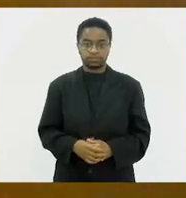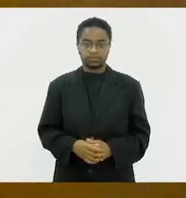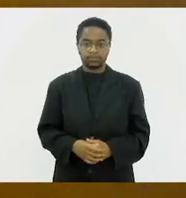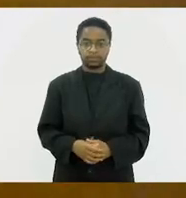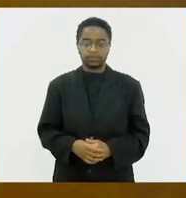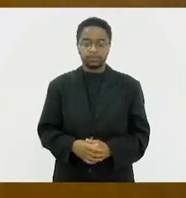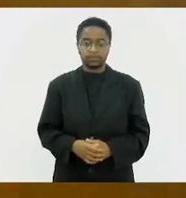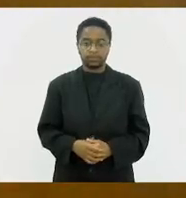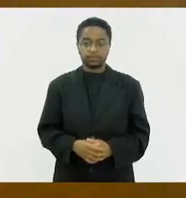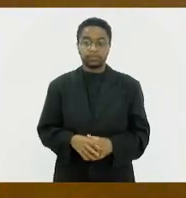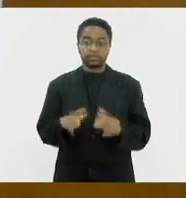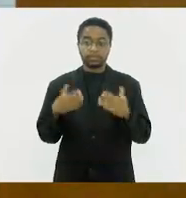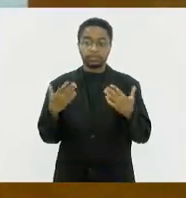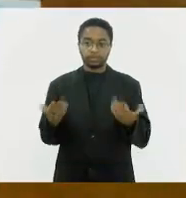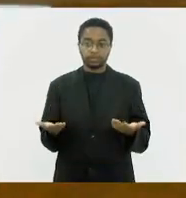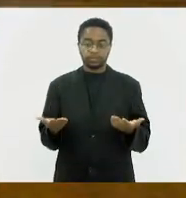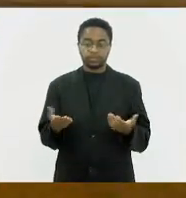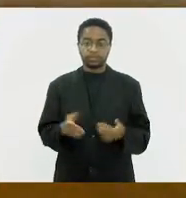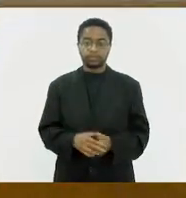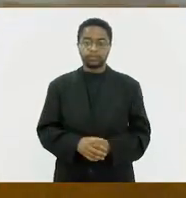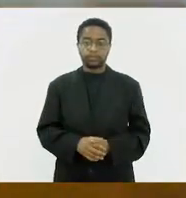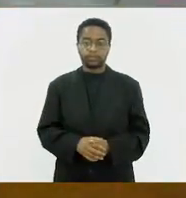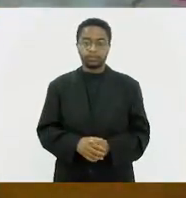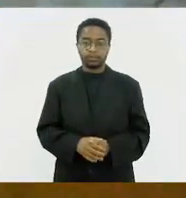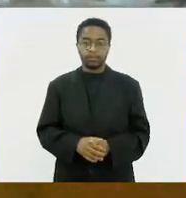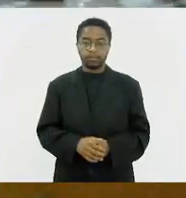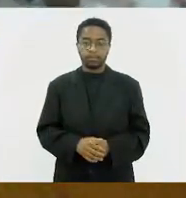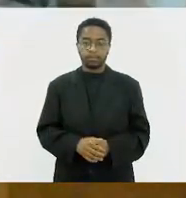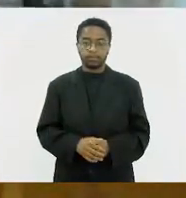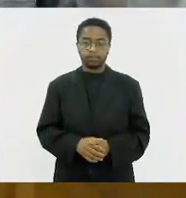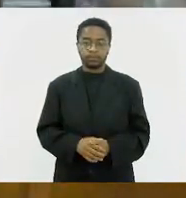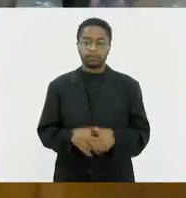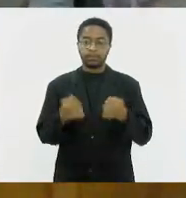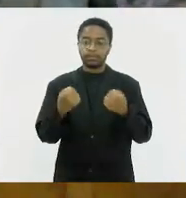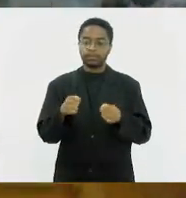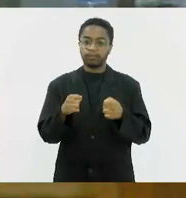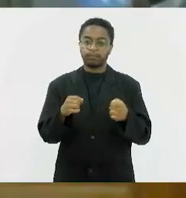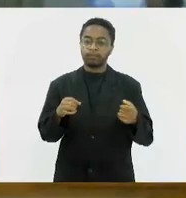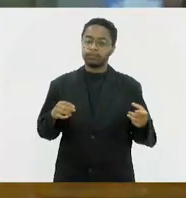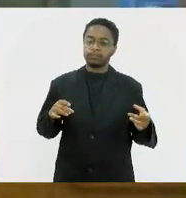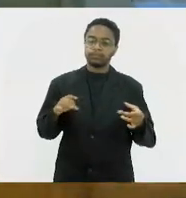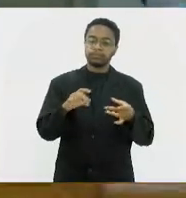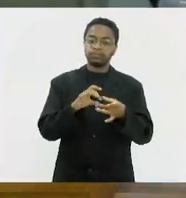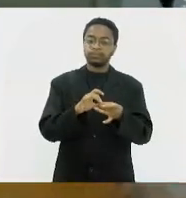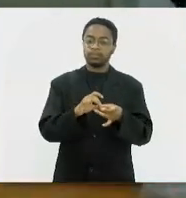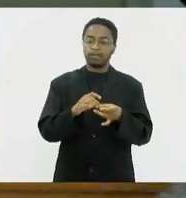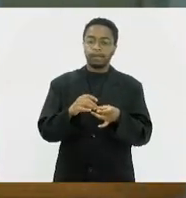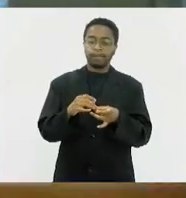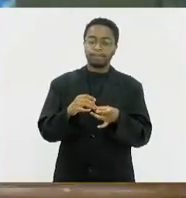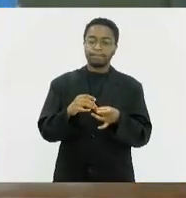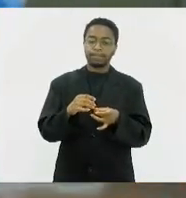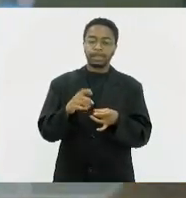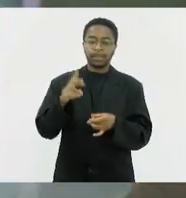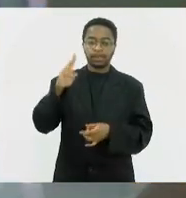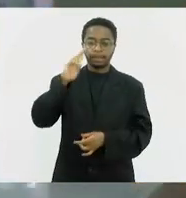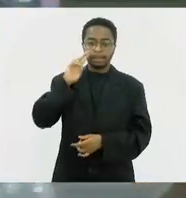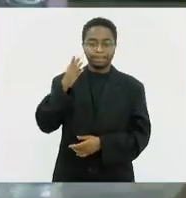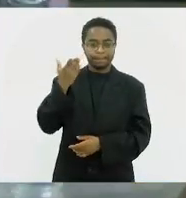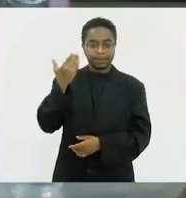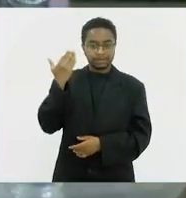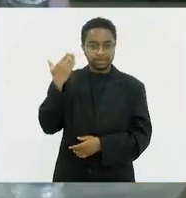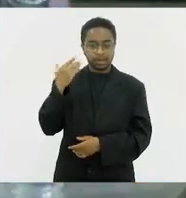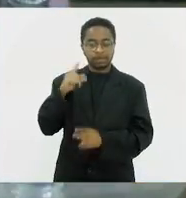Portanto, faça as pazes com o seu passado e vivenciem o